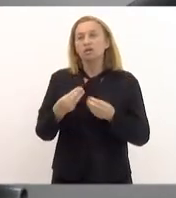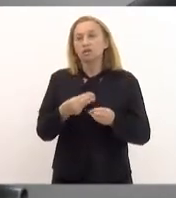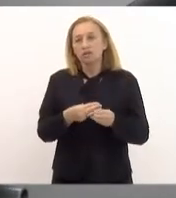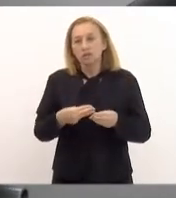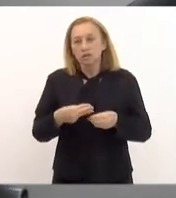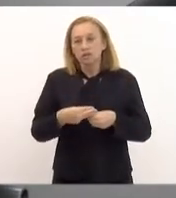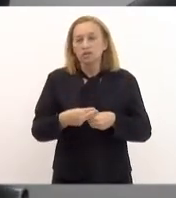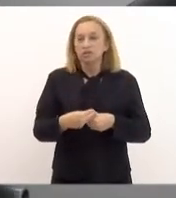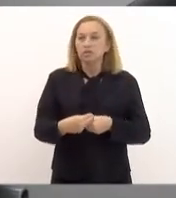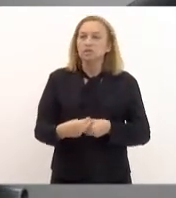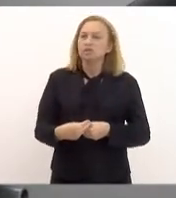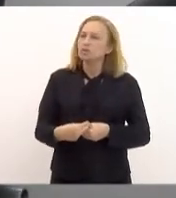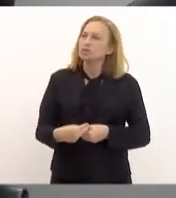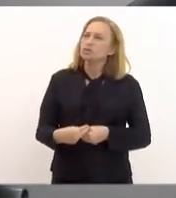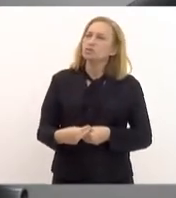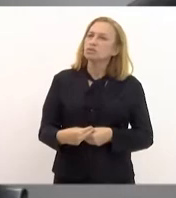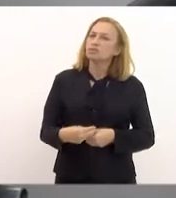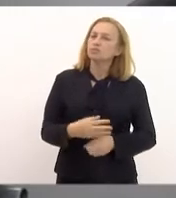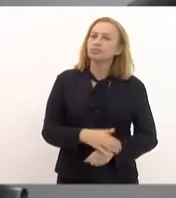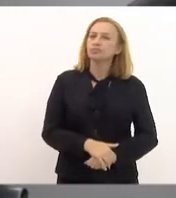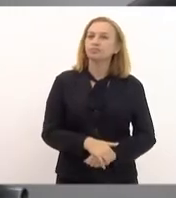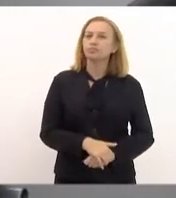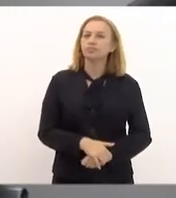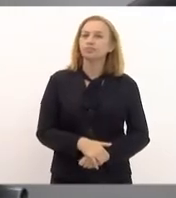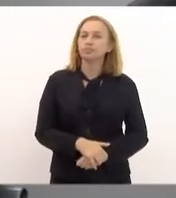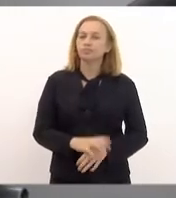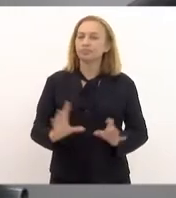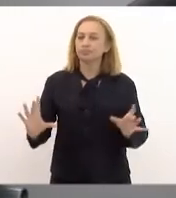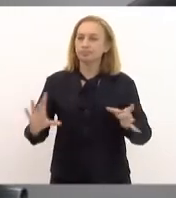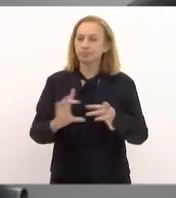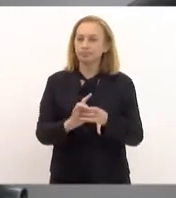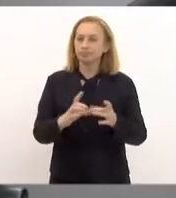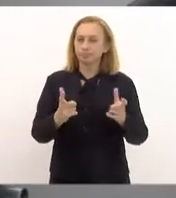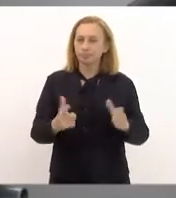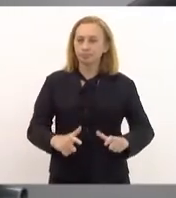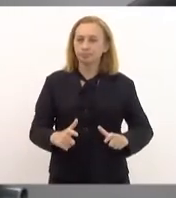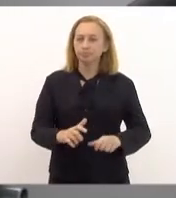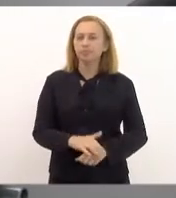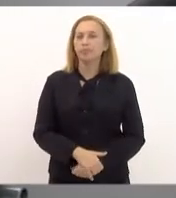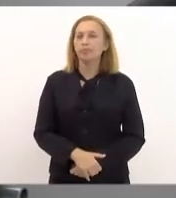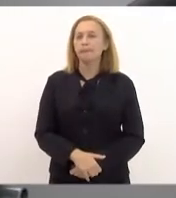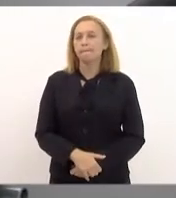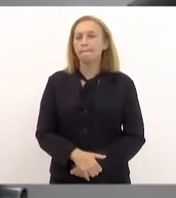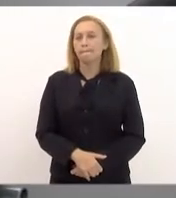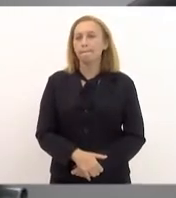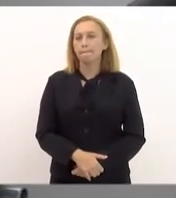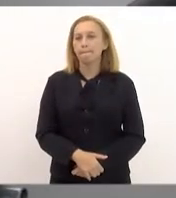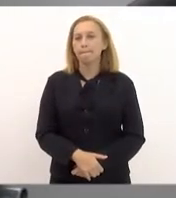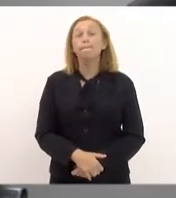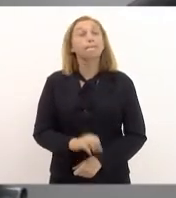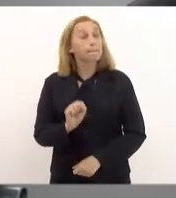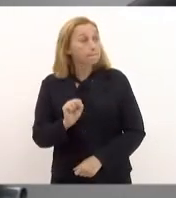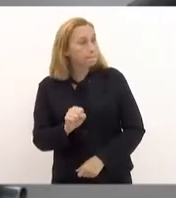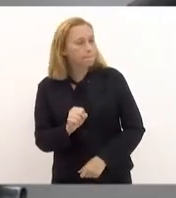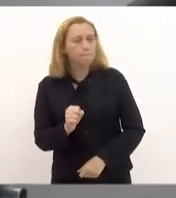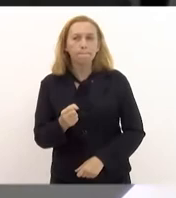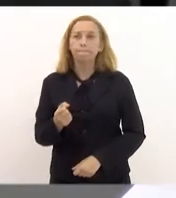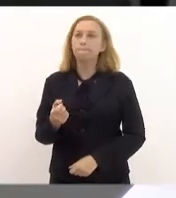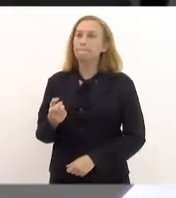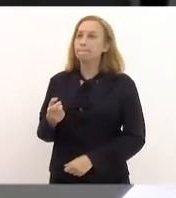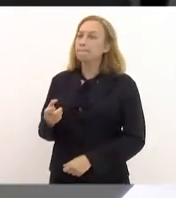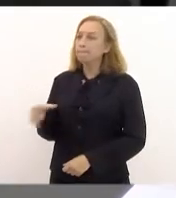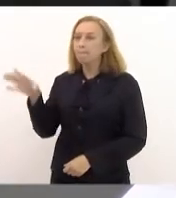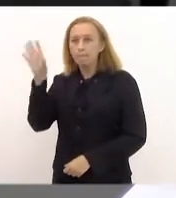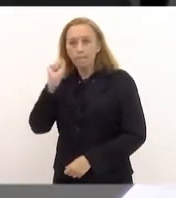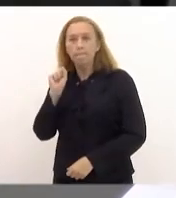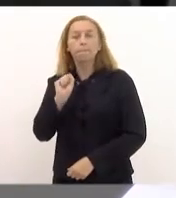né, lindeiros, né, Luiz Paulo, com os municípios que são implicados pelo trajeto do arco metropolitano. Mas, Valdec, é isso mesmo que eu acabei de ouvir,